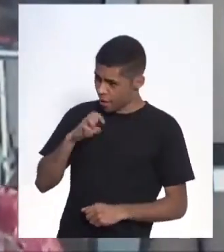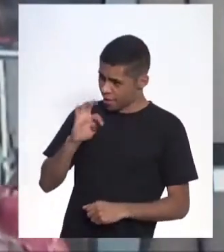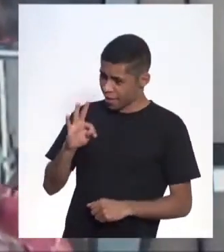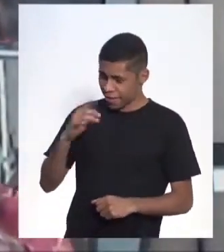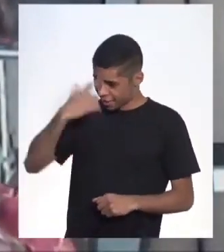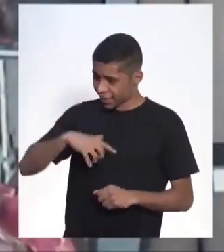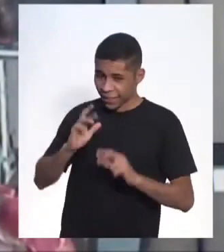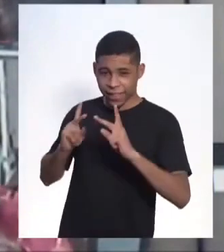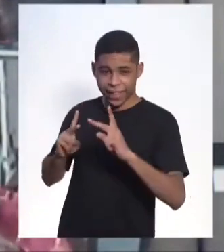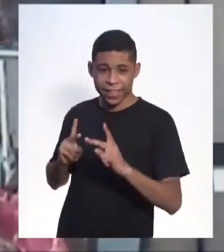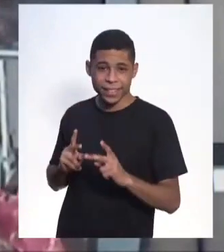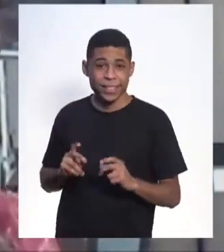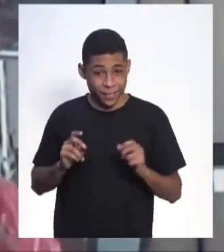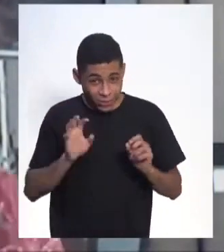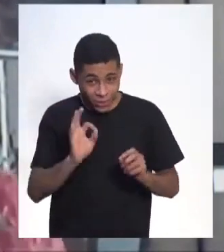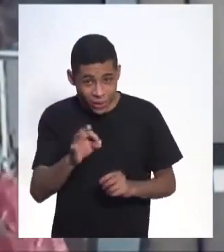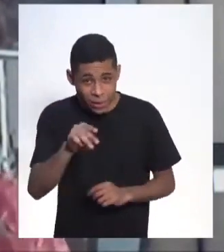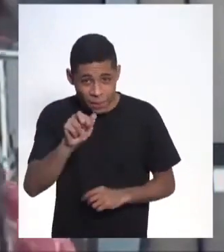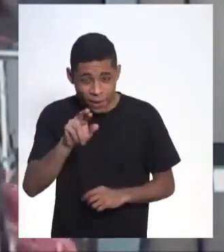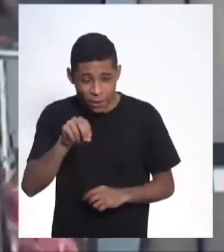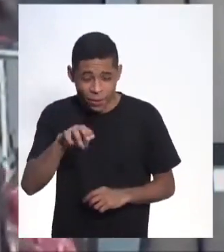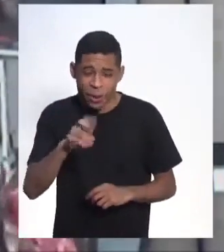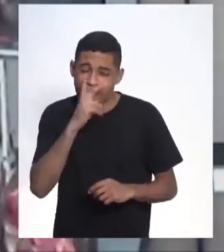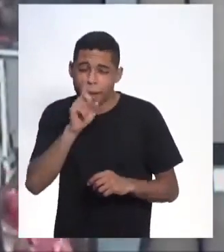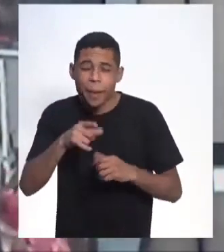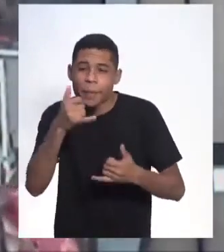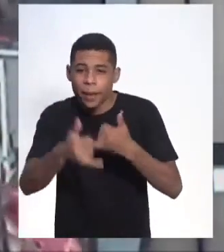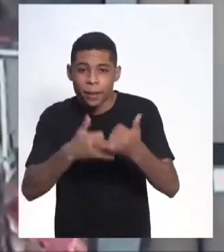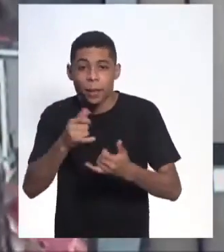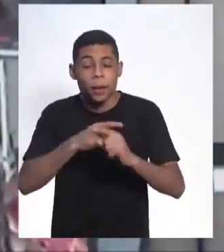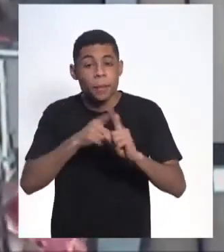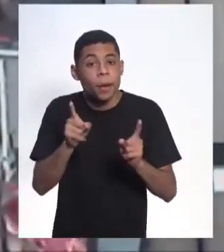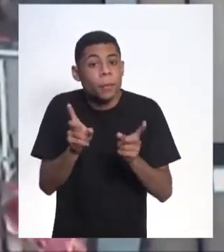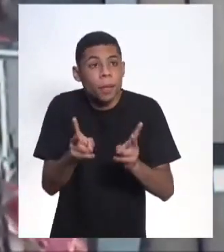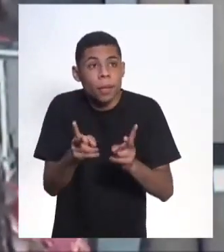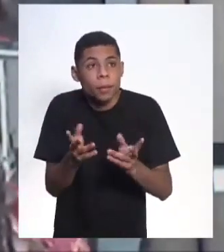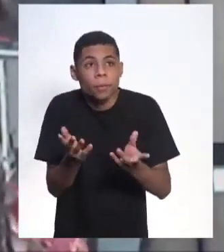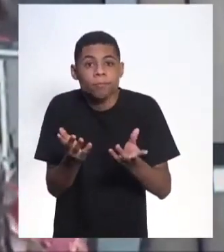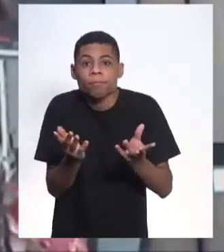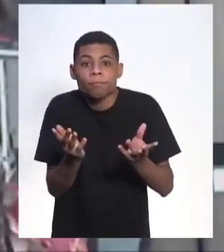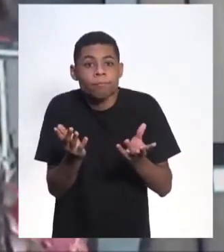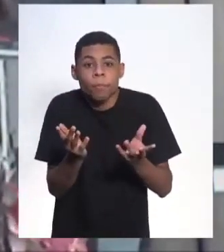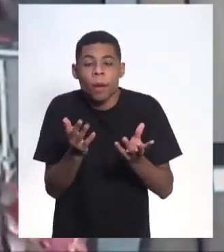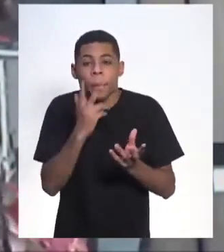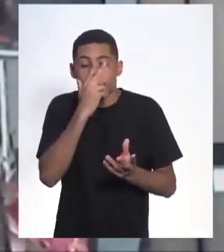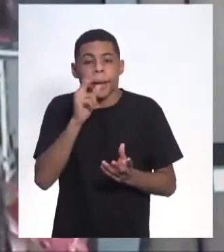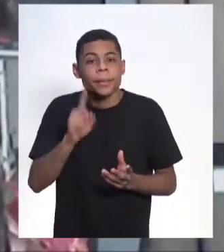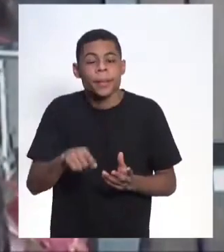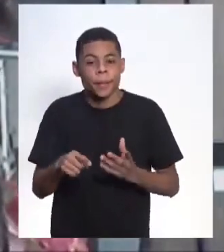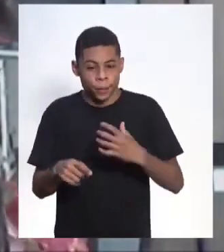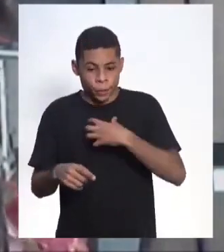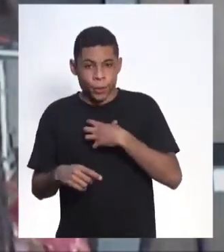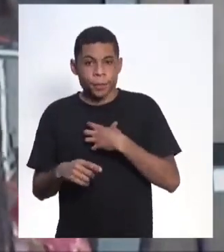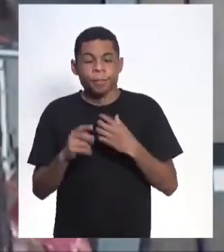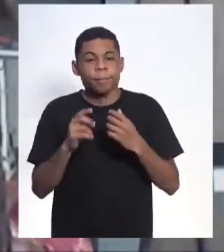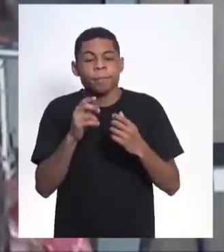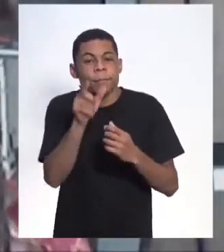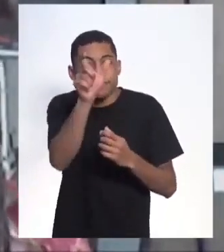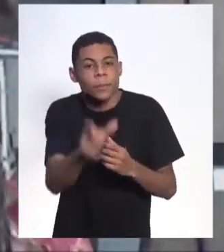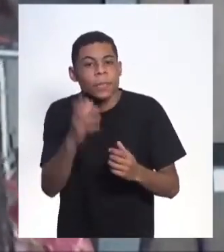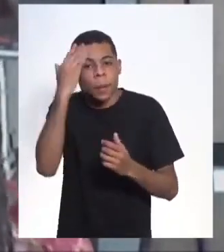É um elemento que traz uma brincadeira, mas ao mesmo tempo tem um aspecto